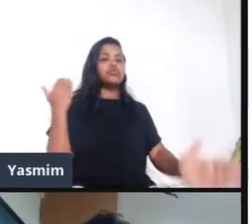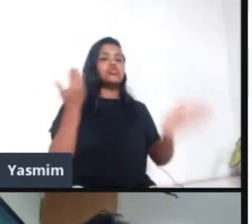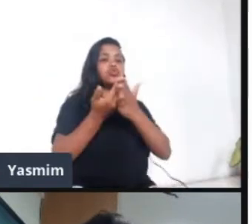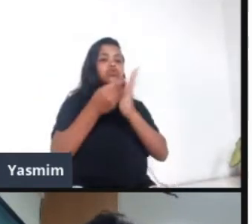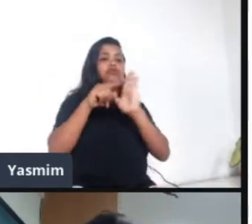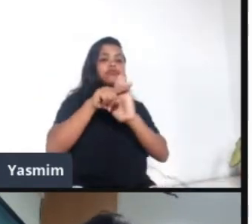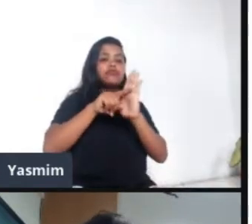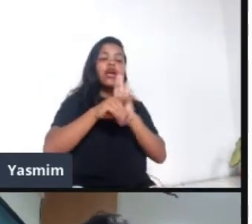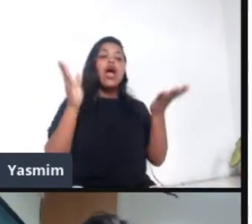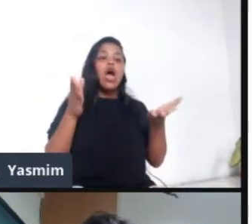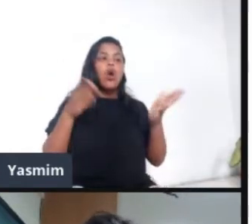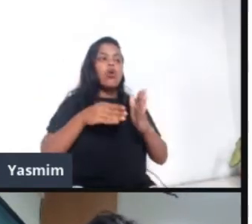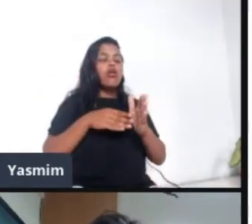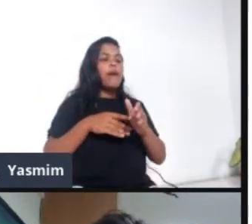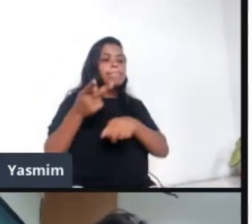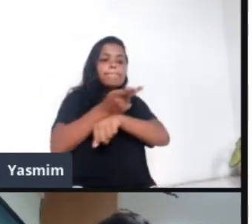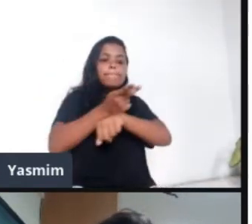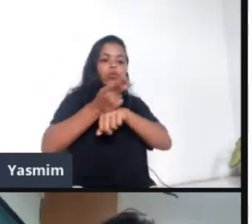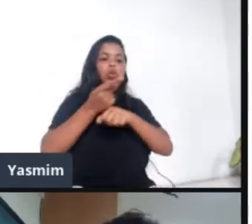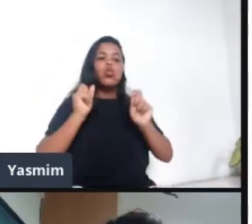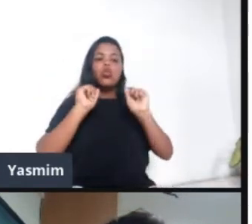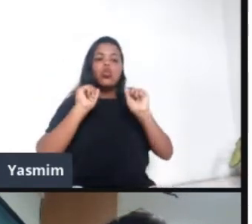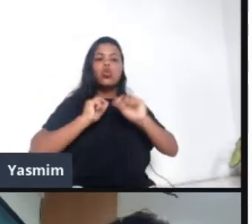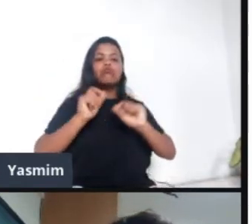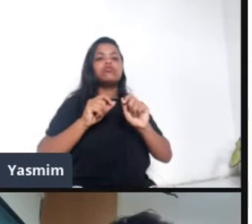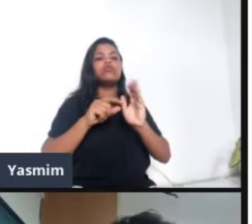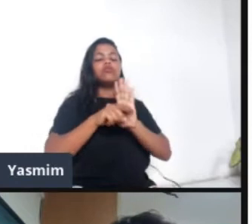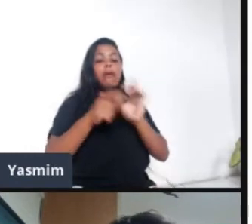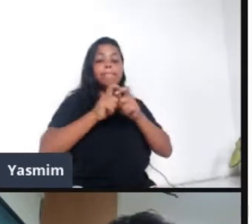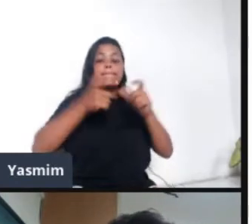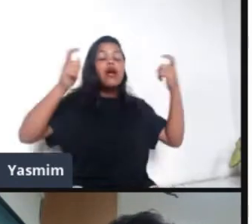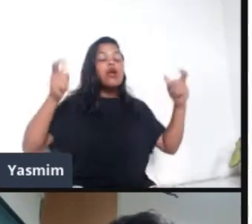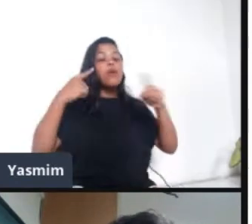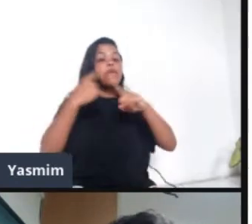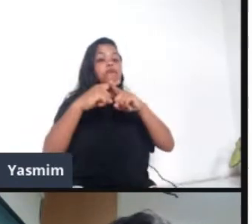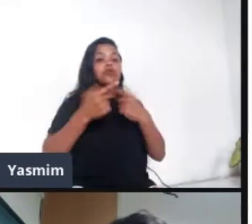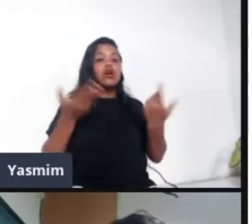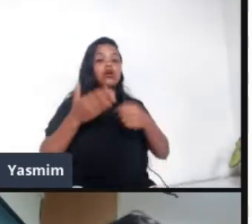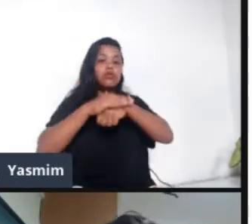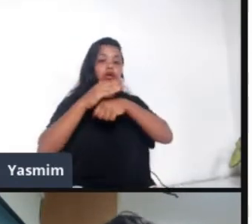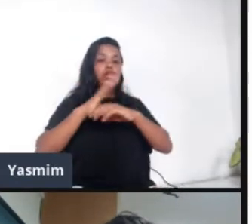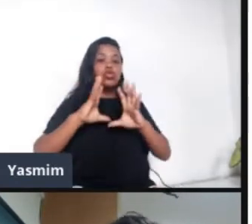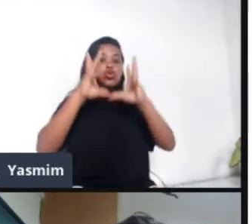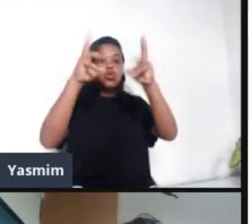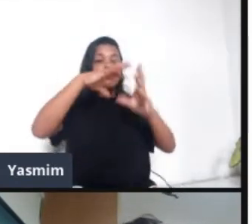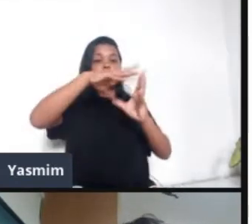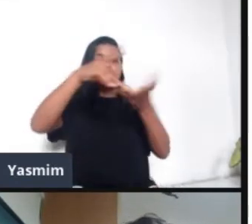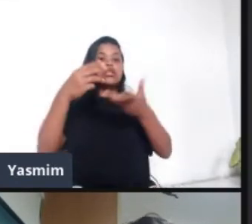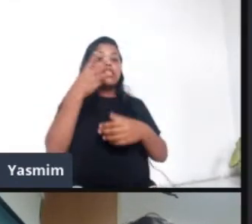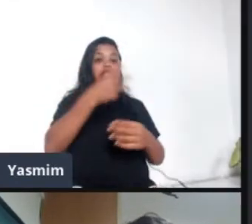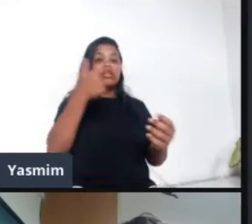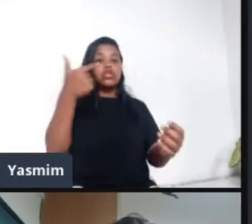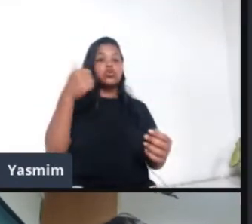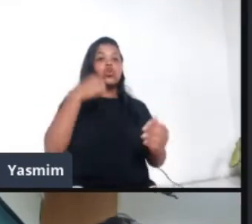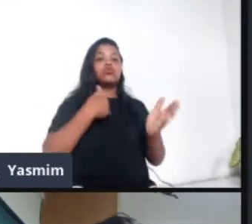agora replicar numa escala muito maior. Notem que até o primeiro momento nós temos em todo o mundo 32 ensaios clínicos registrados para